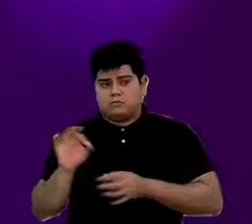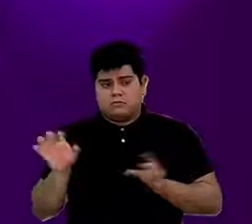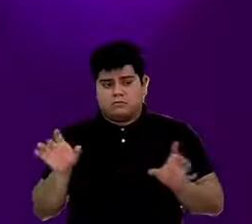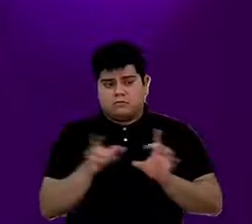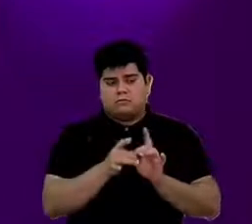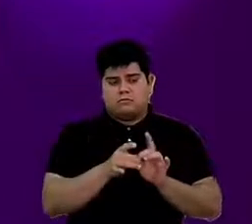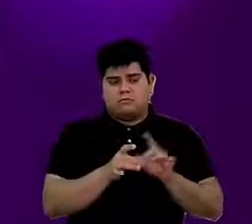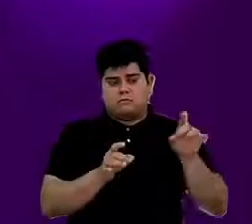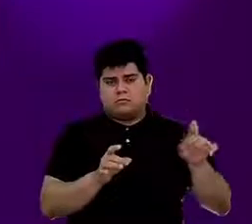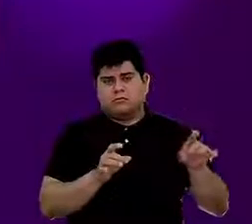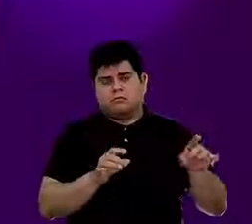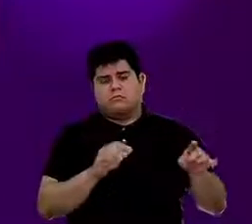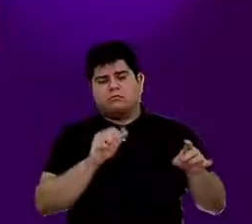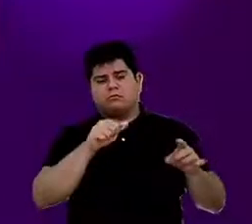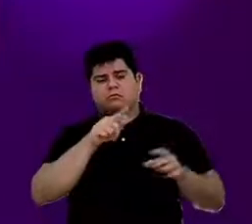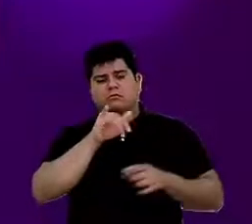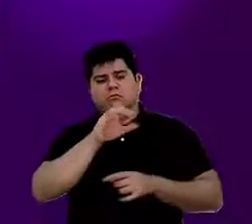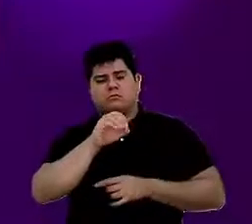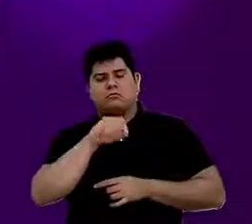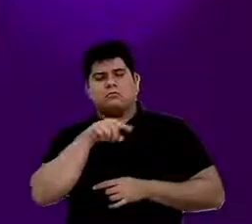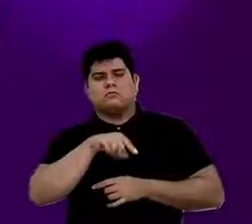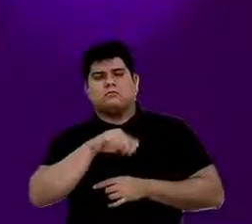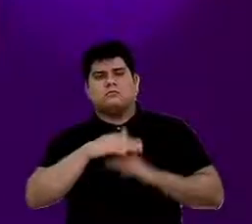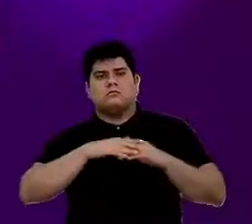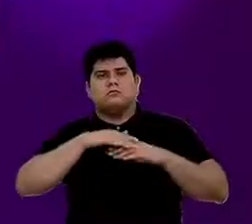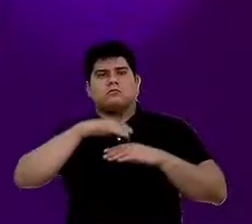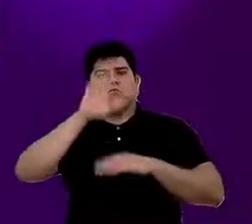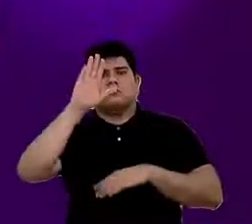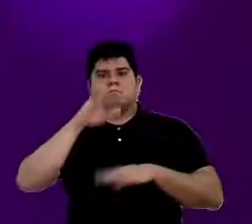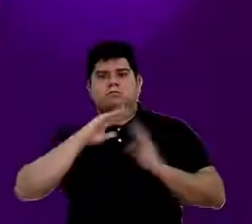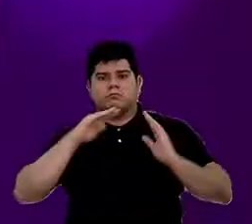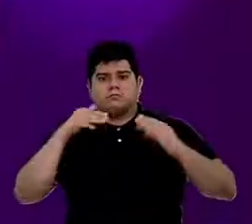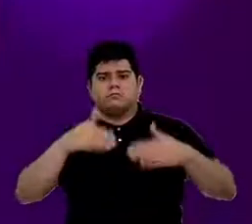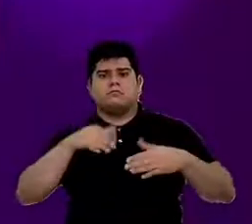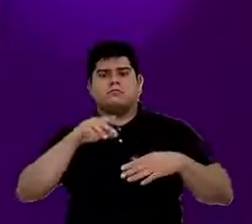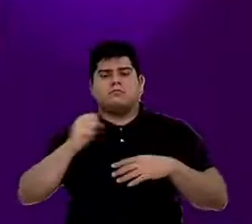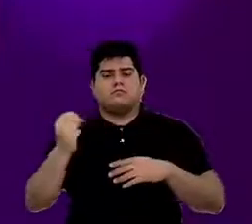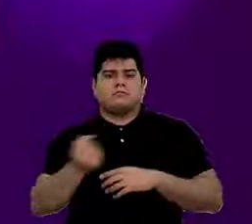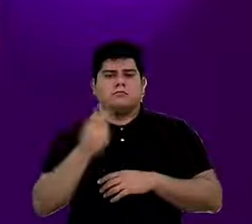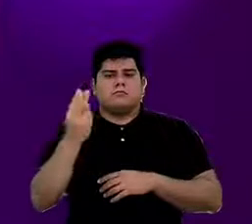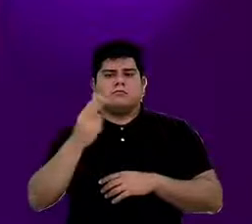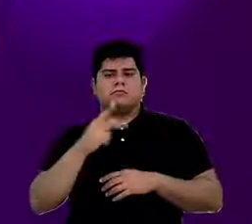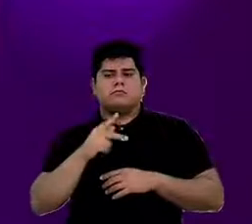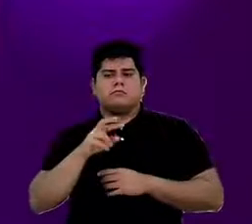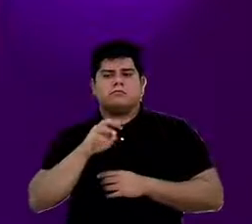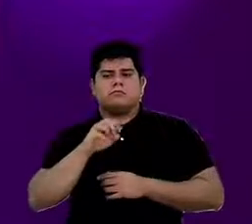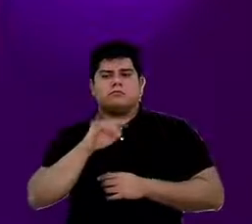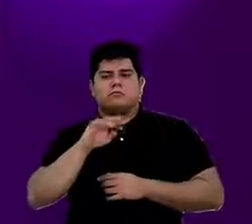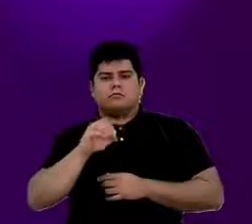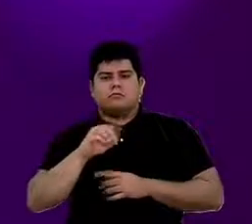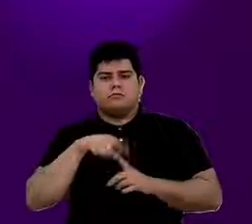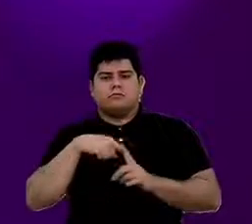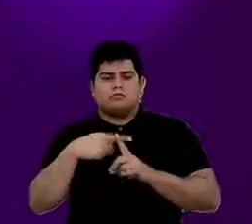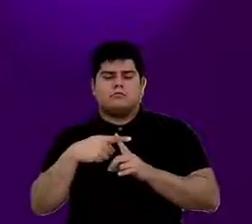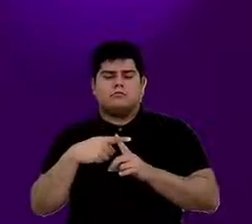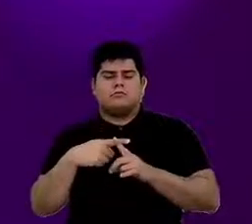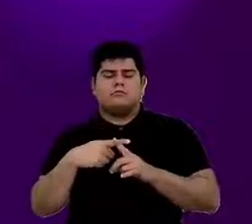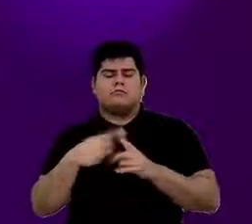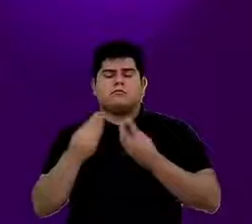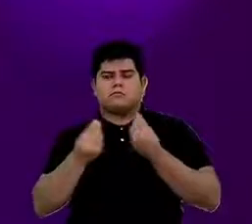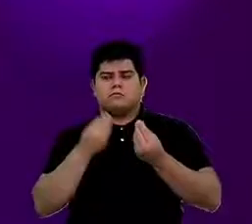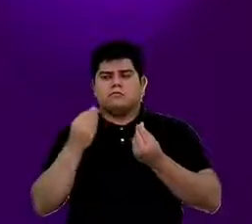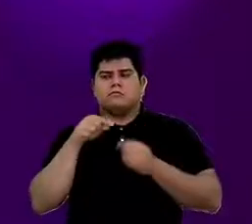associação da angio-TC com FFR aumentou a especificidade, valor preditivo positivo e a acurácia